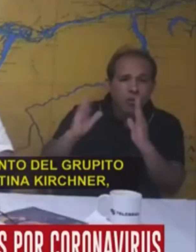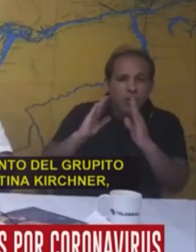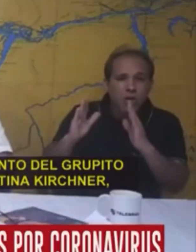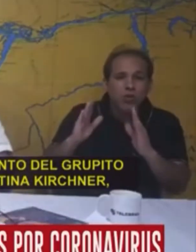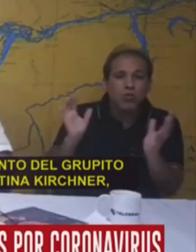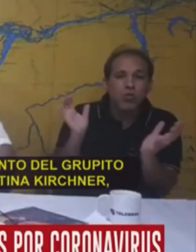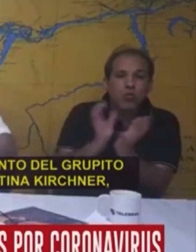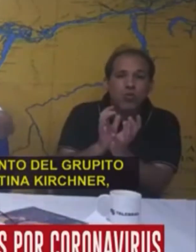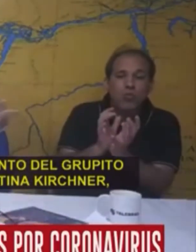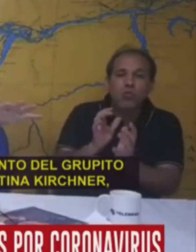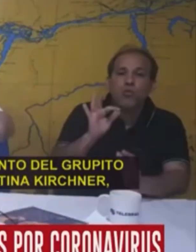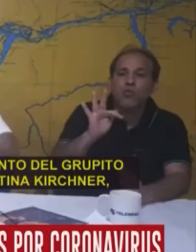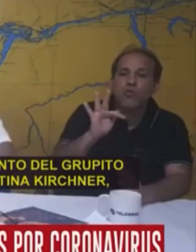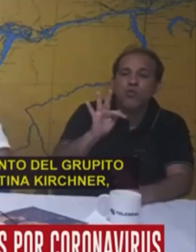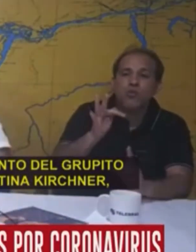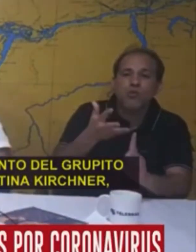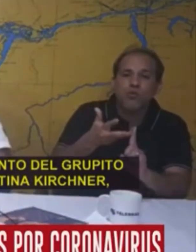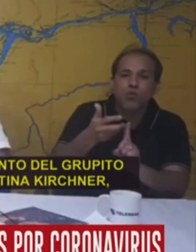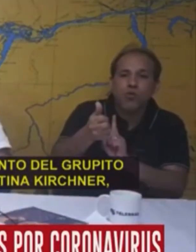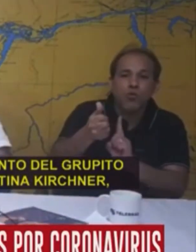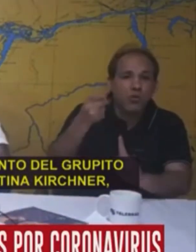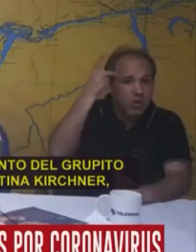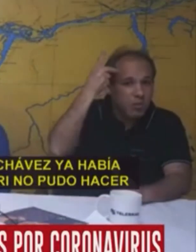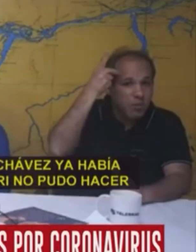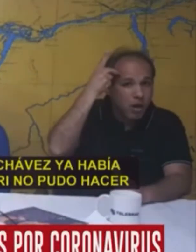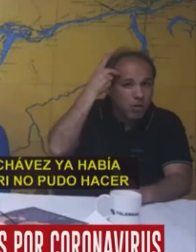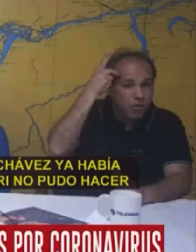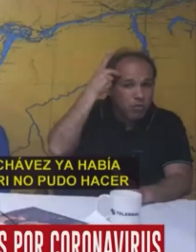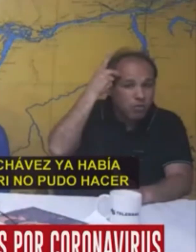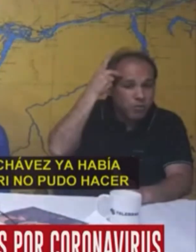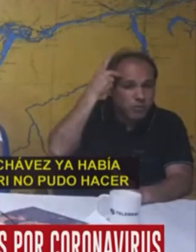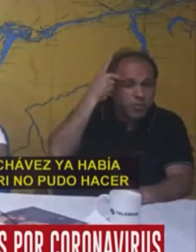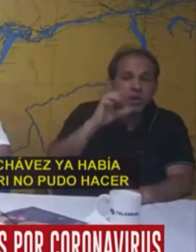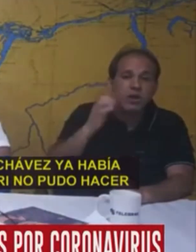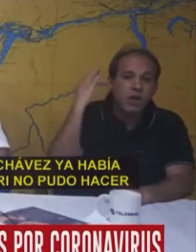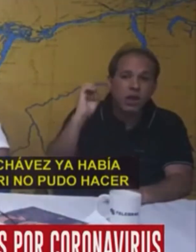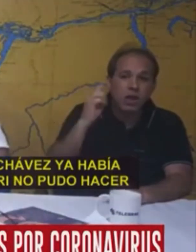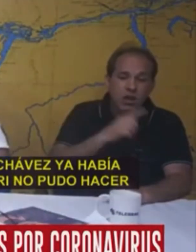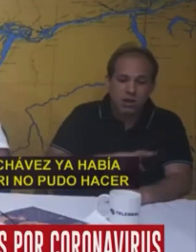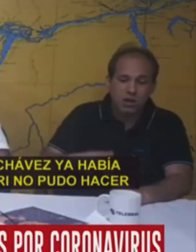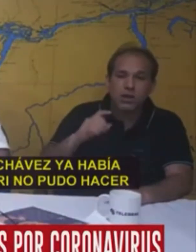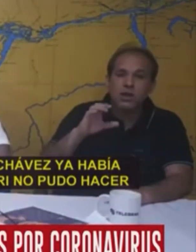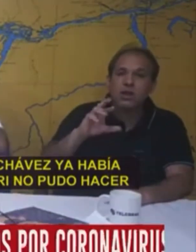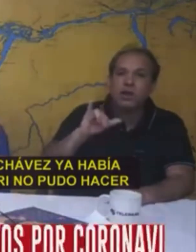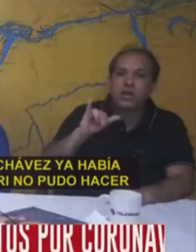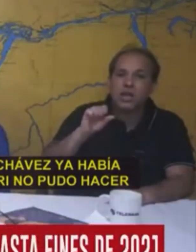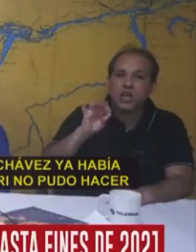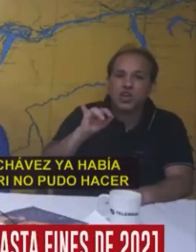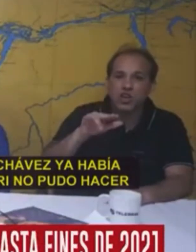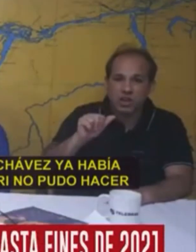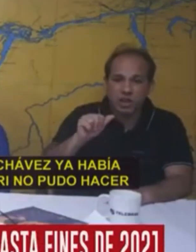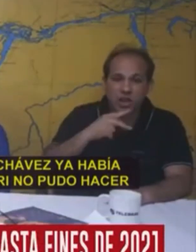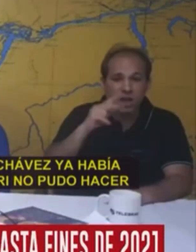de São Paulo. Lá era a turma da Cristina Kirchner, no Brasil nessa época era a turma da Dilma,